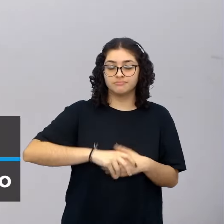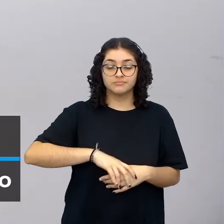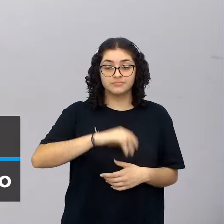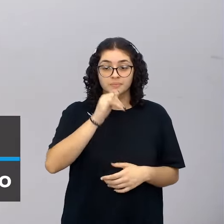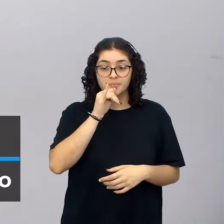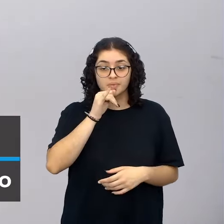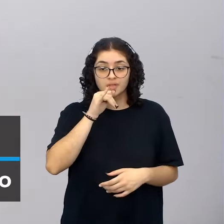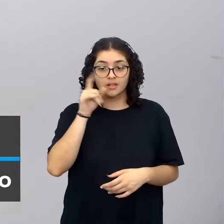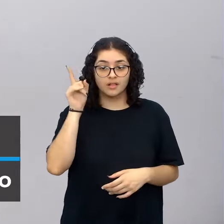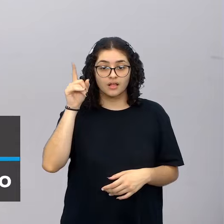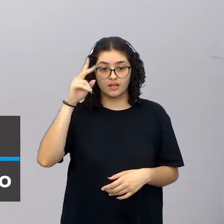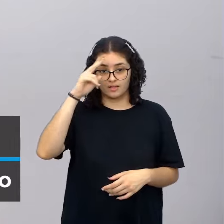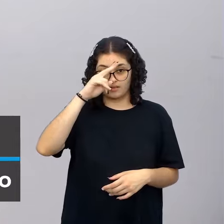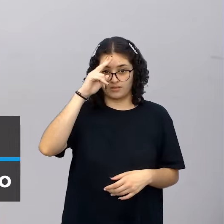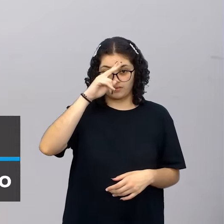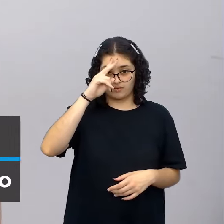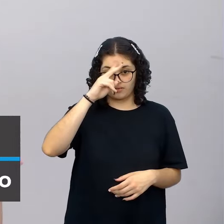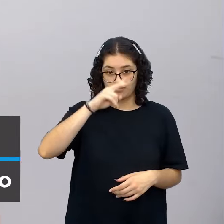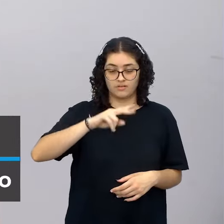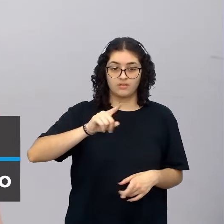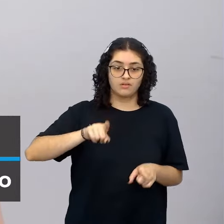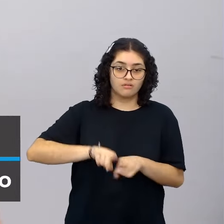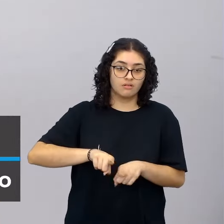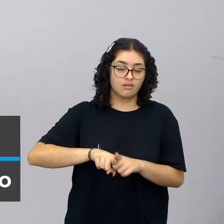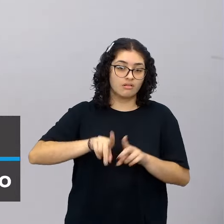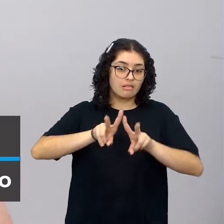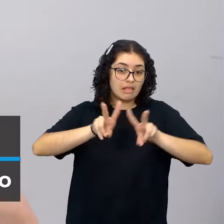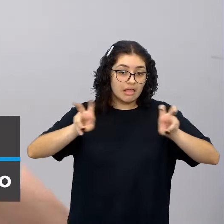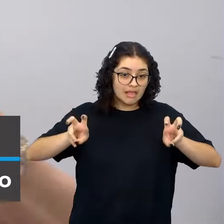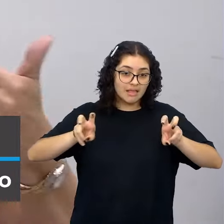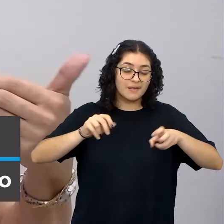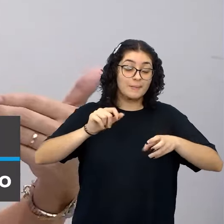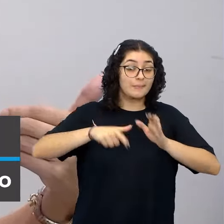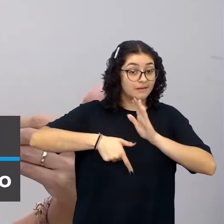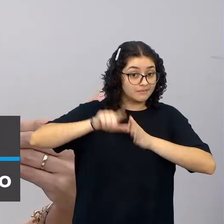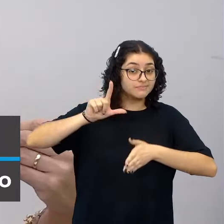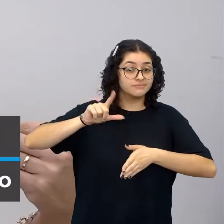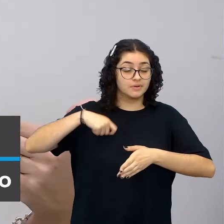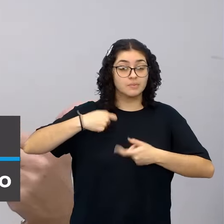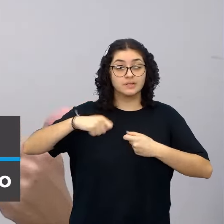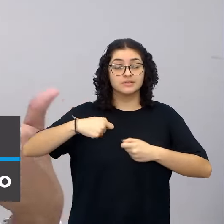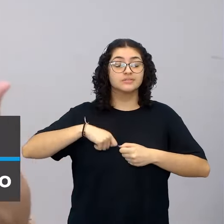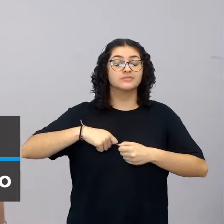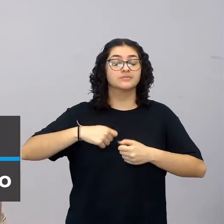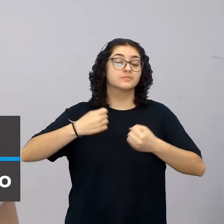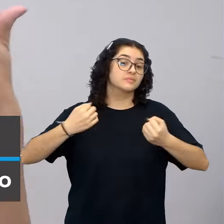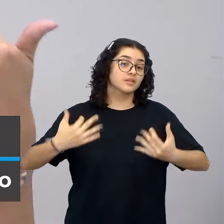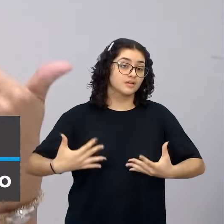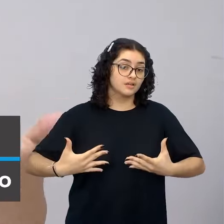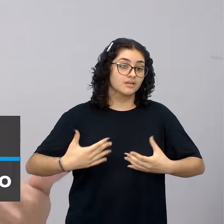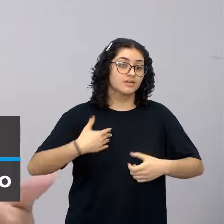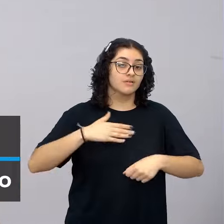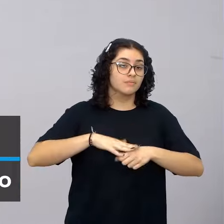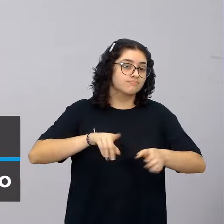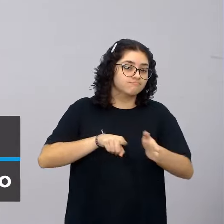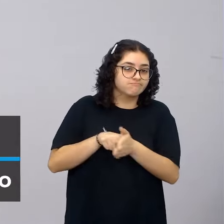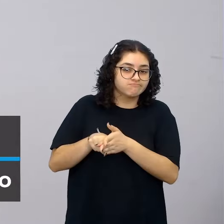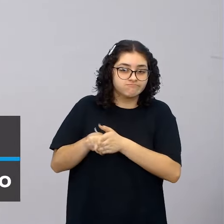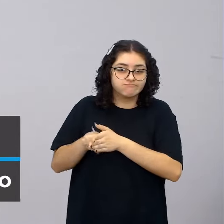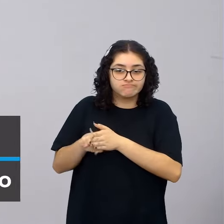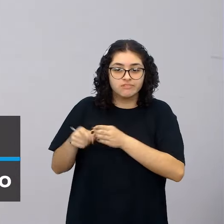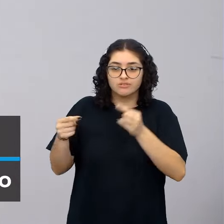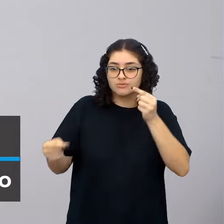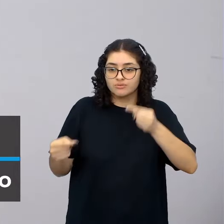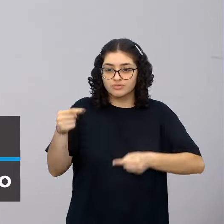exemplo, para a história e eu vou chegar num tema grande, antes disso eu dou um repertório. Muitas vezes eu faço uma pesquisa, faço uma